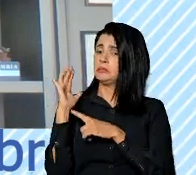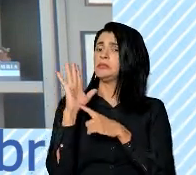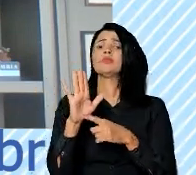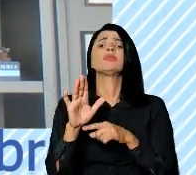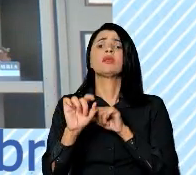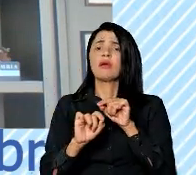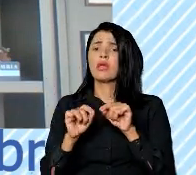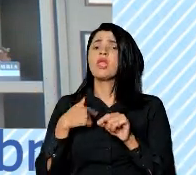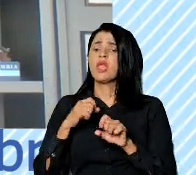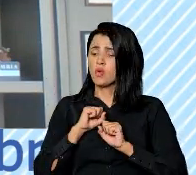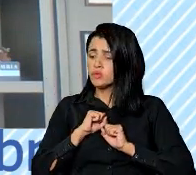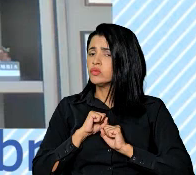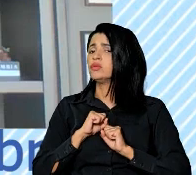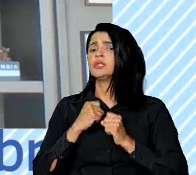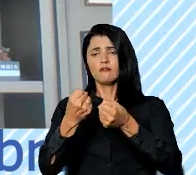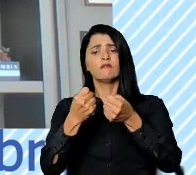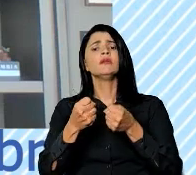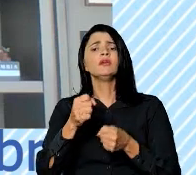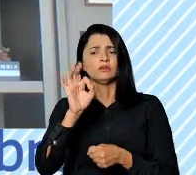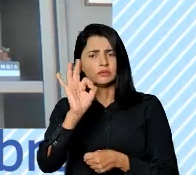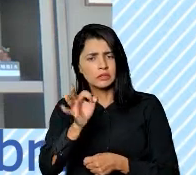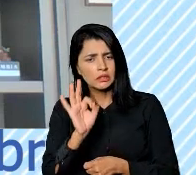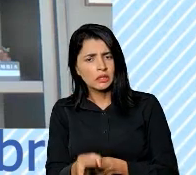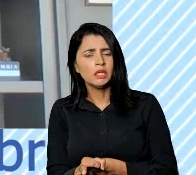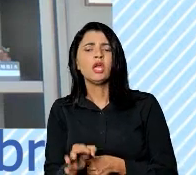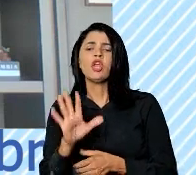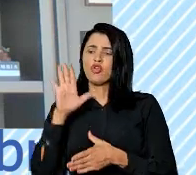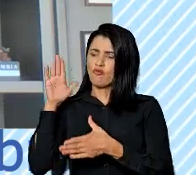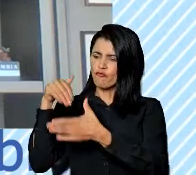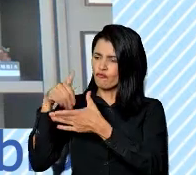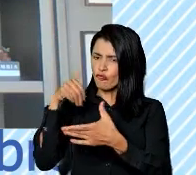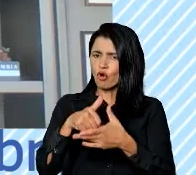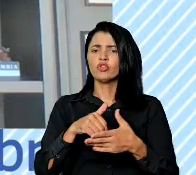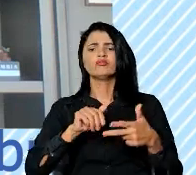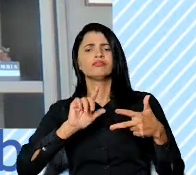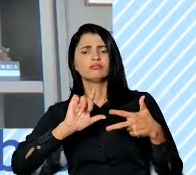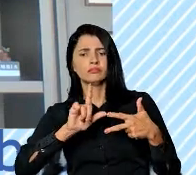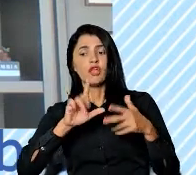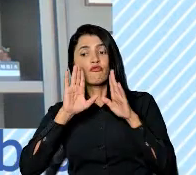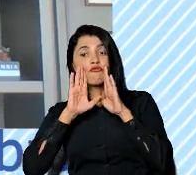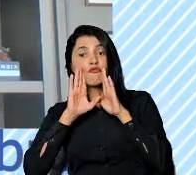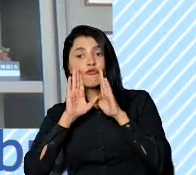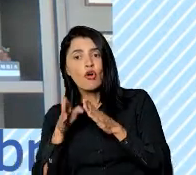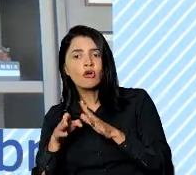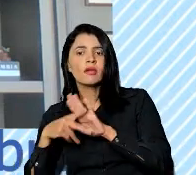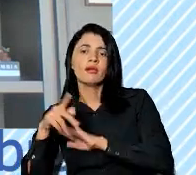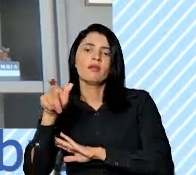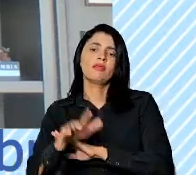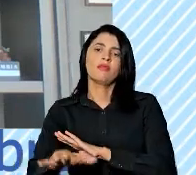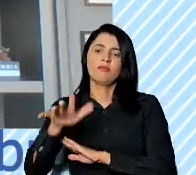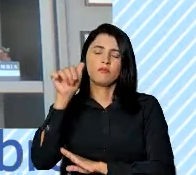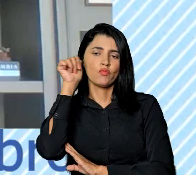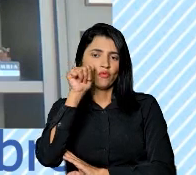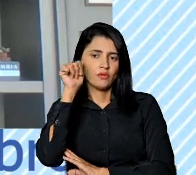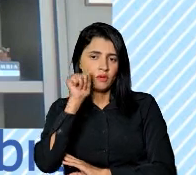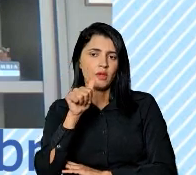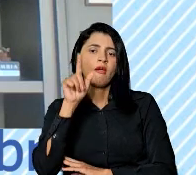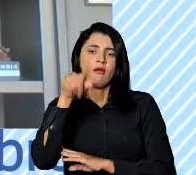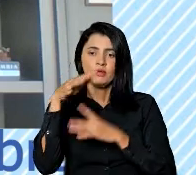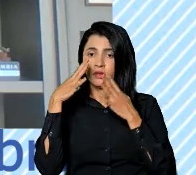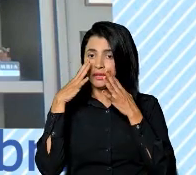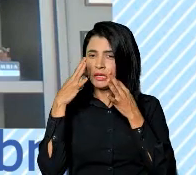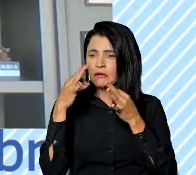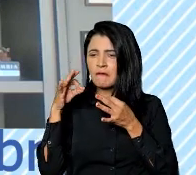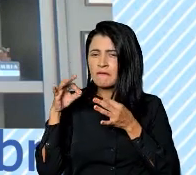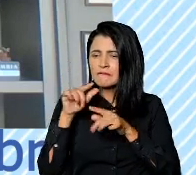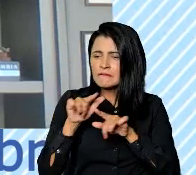e eu defendo, sem sombra de dúvida alguma, que os votos para o legislativo se concentrem em mulheres. É de se chamar a atenção a ausência de